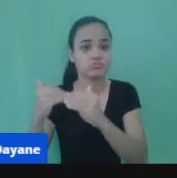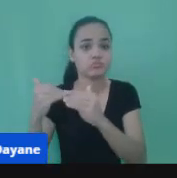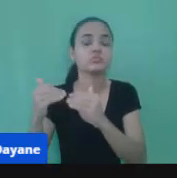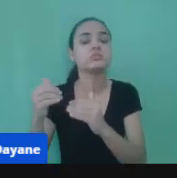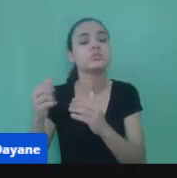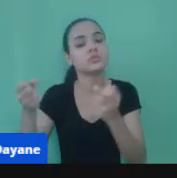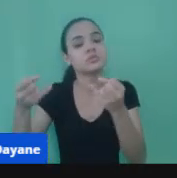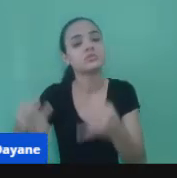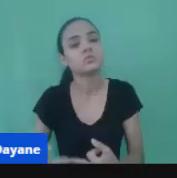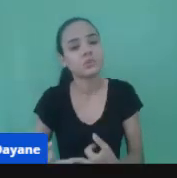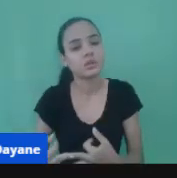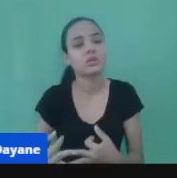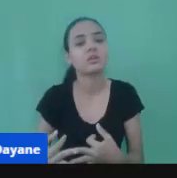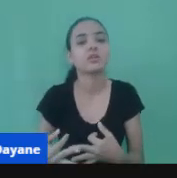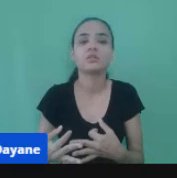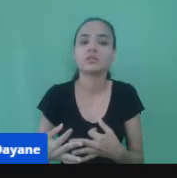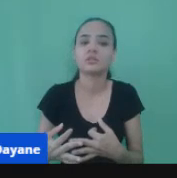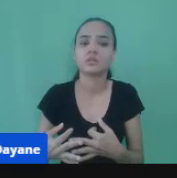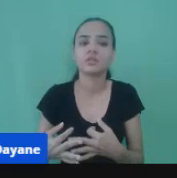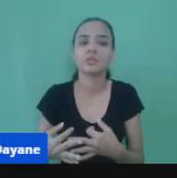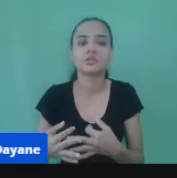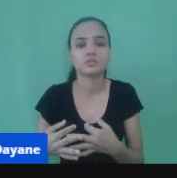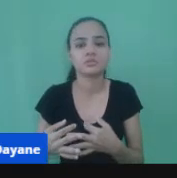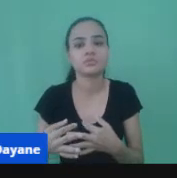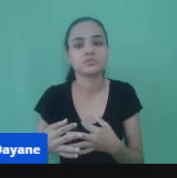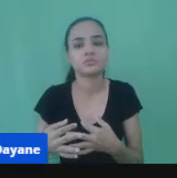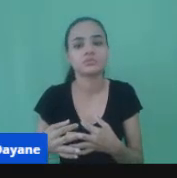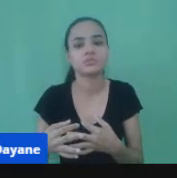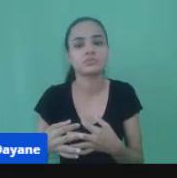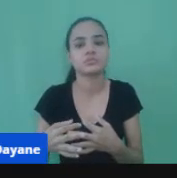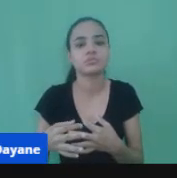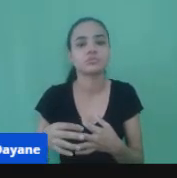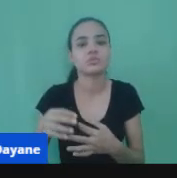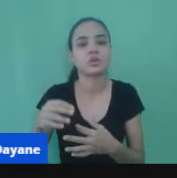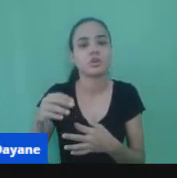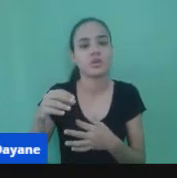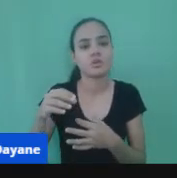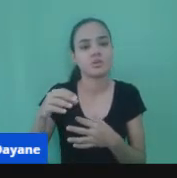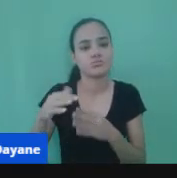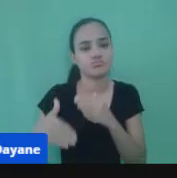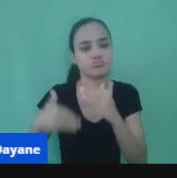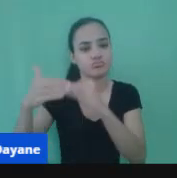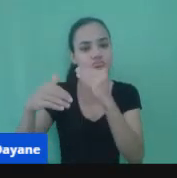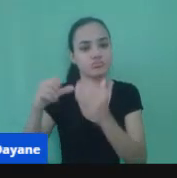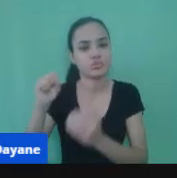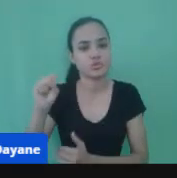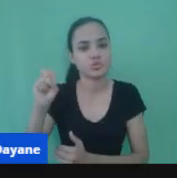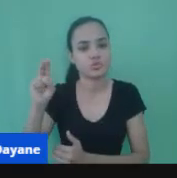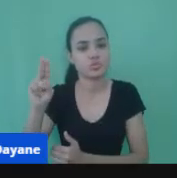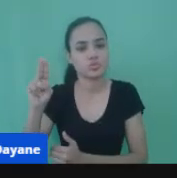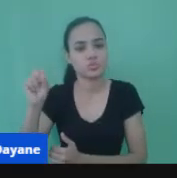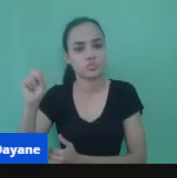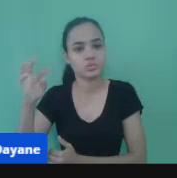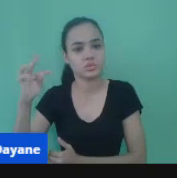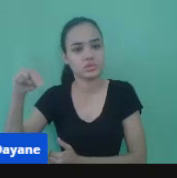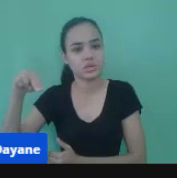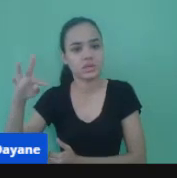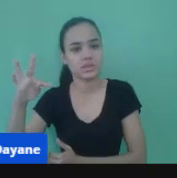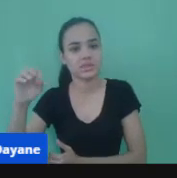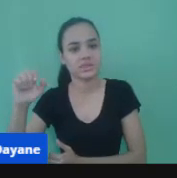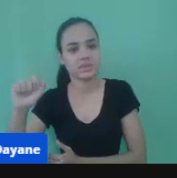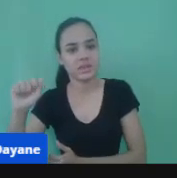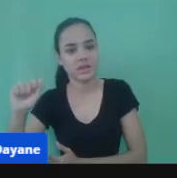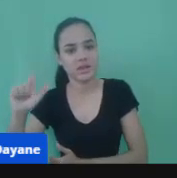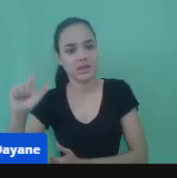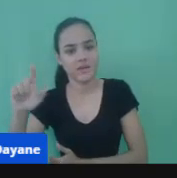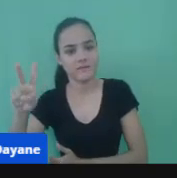essa palavrinha que as indústrias amaram e adoraram, porque elas utilizam de uma forma não tão coerente, né? Porque